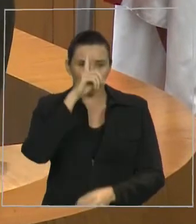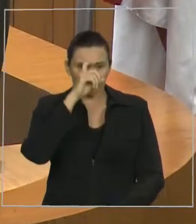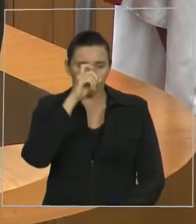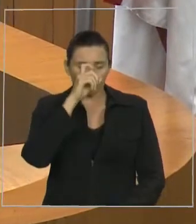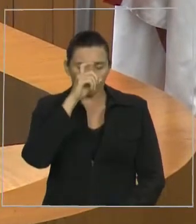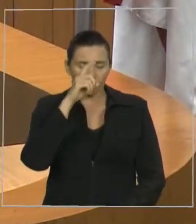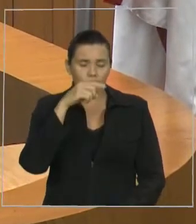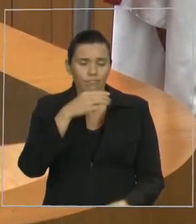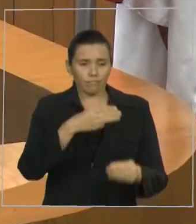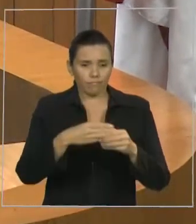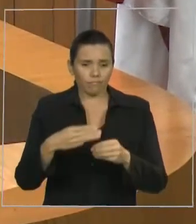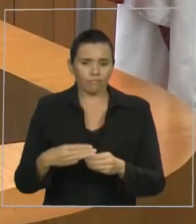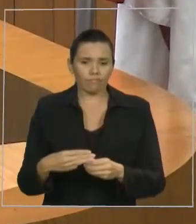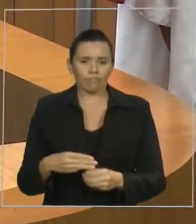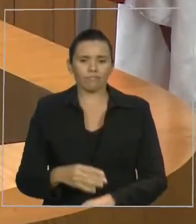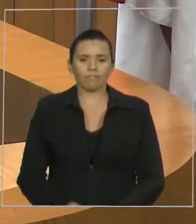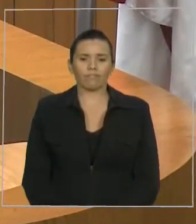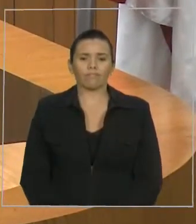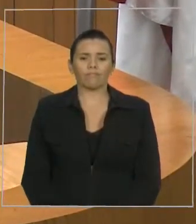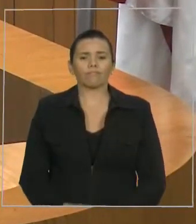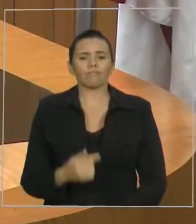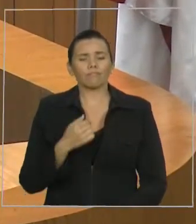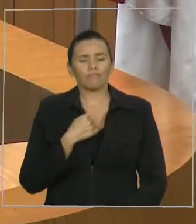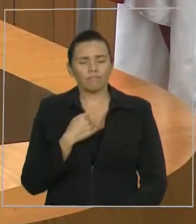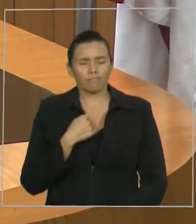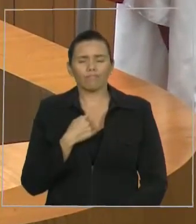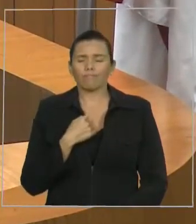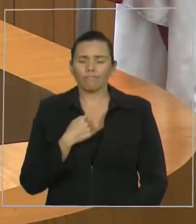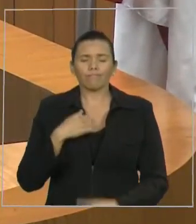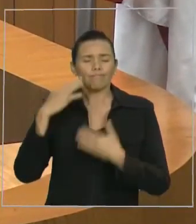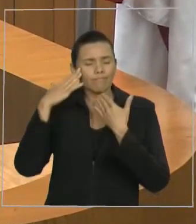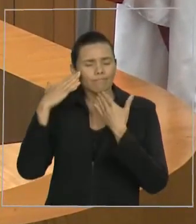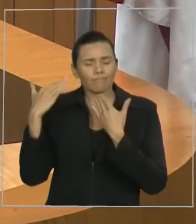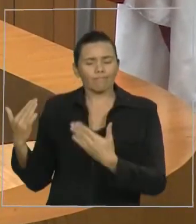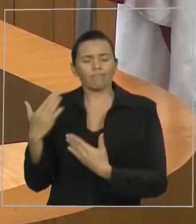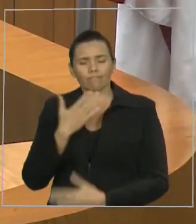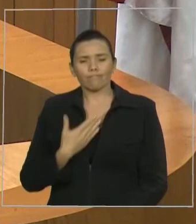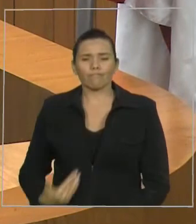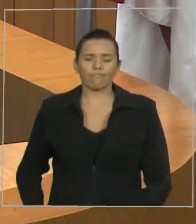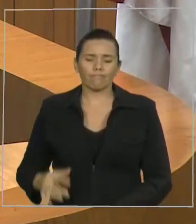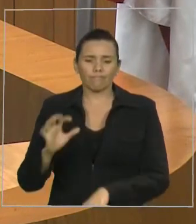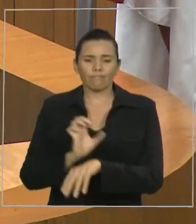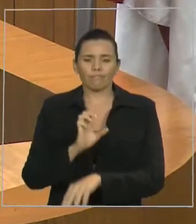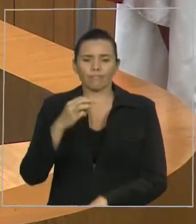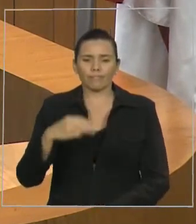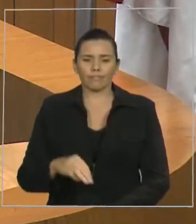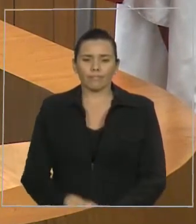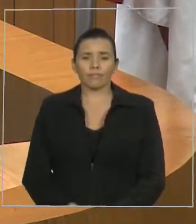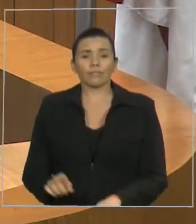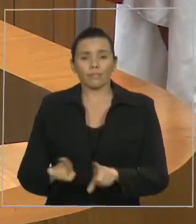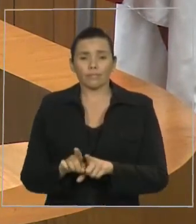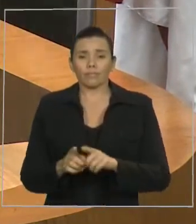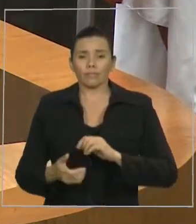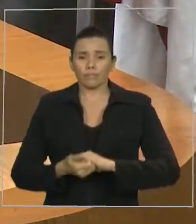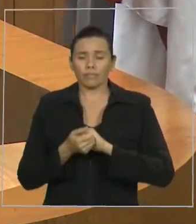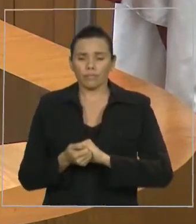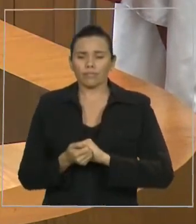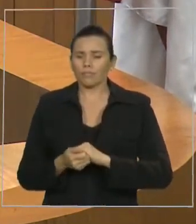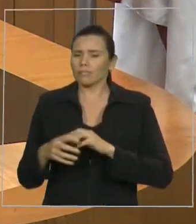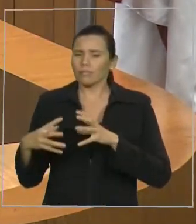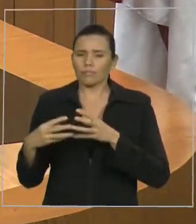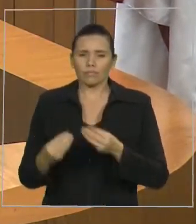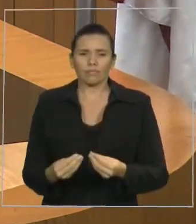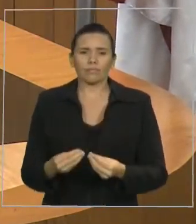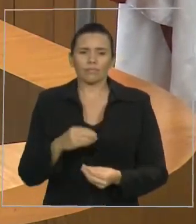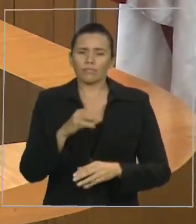e a gente fica muito satisfeito e agradecido. Quero mais uma vez parabenizar a todo o corpo técnico do Hospital